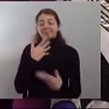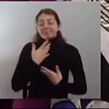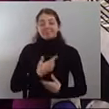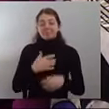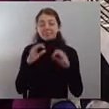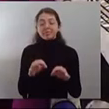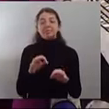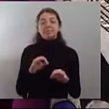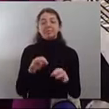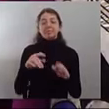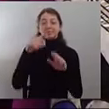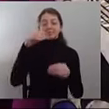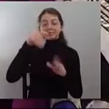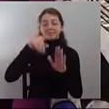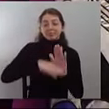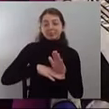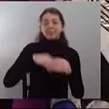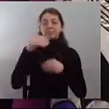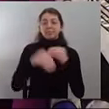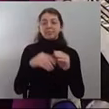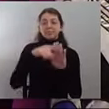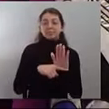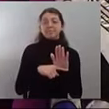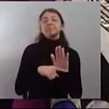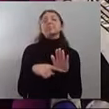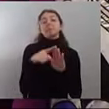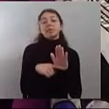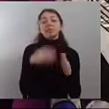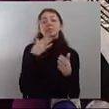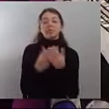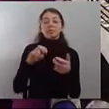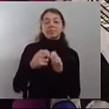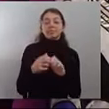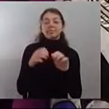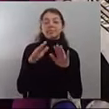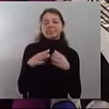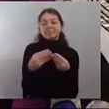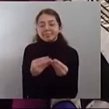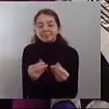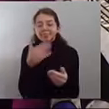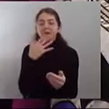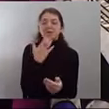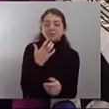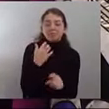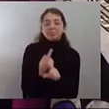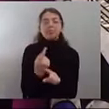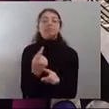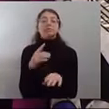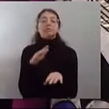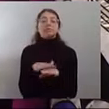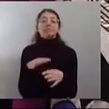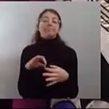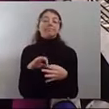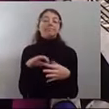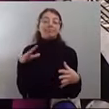problema, porque estes problemas requerem articulação intermunicipal, como também ouvimos aqui hoje, e, portanto, não fazia sentido que constassem de